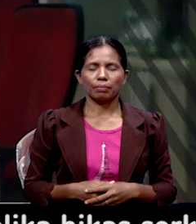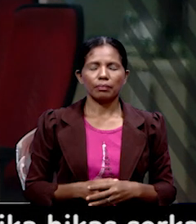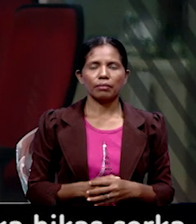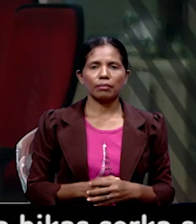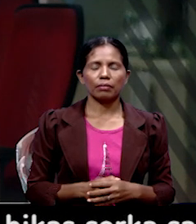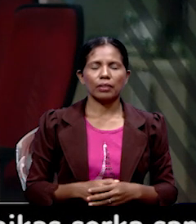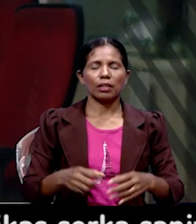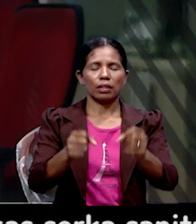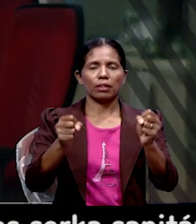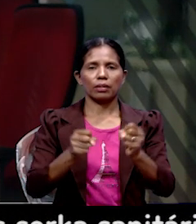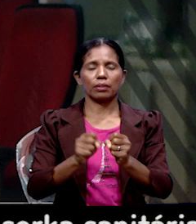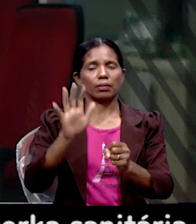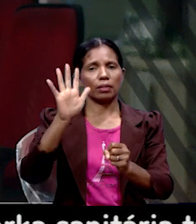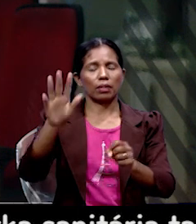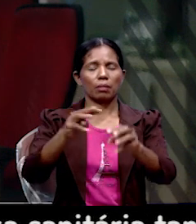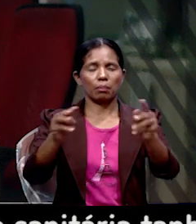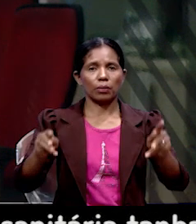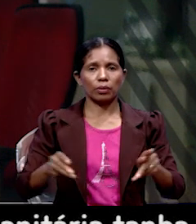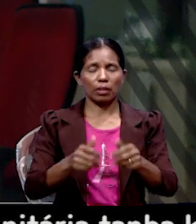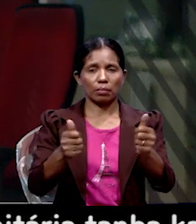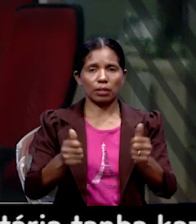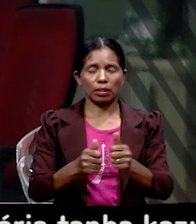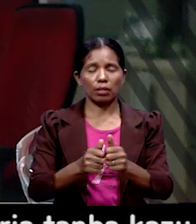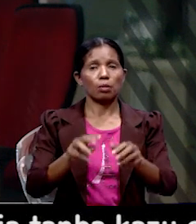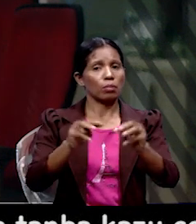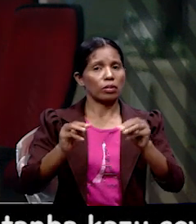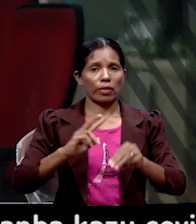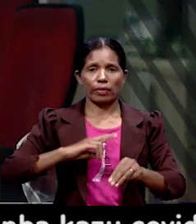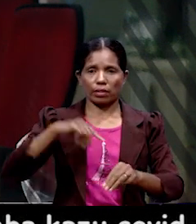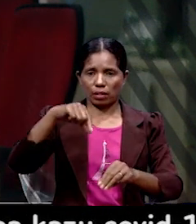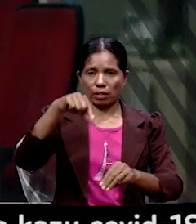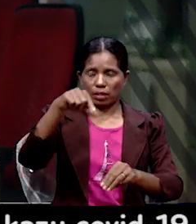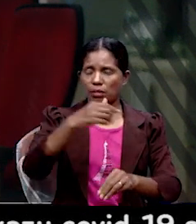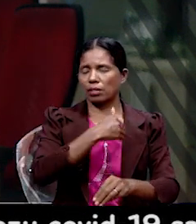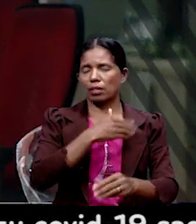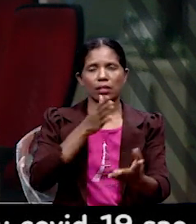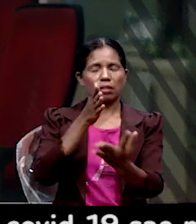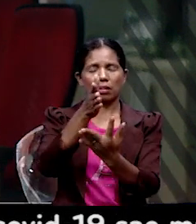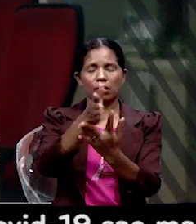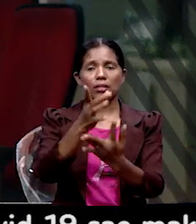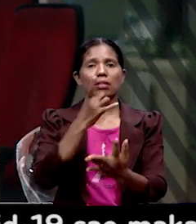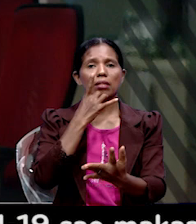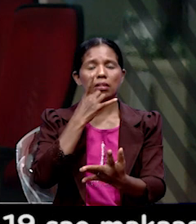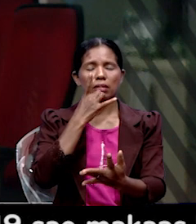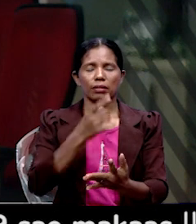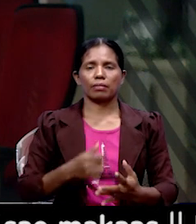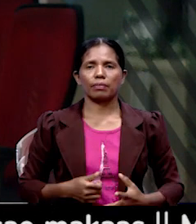Suku Lima e ha Postu Administrativu Ossu, município Viqueque, seidauk asesu ba liña